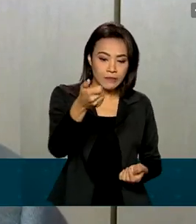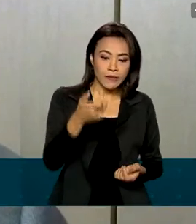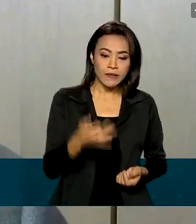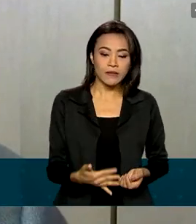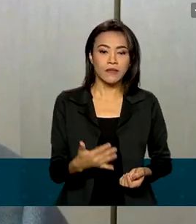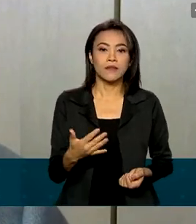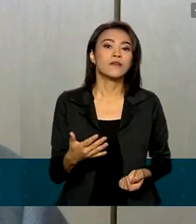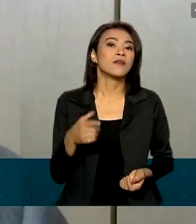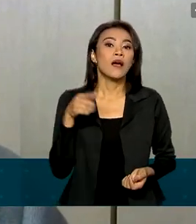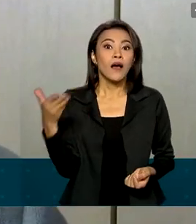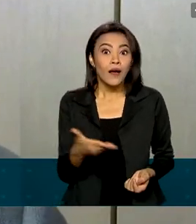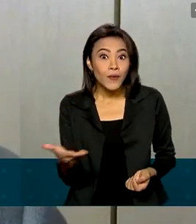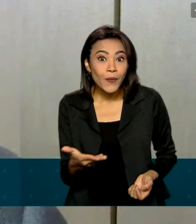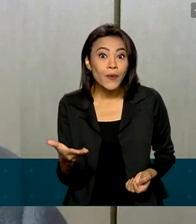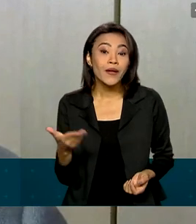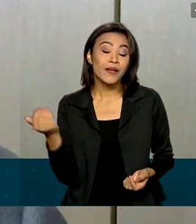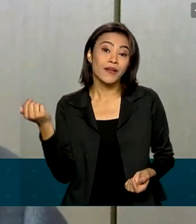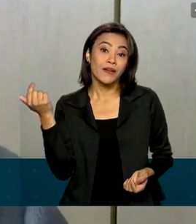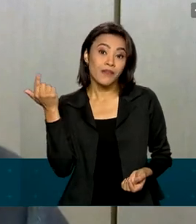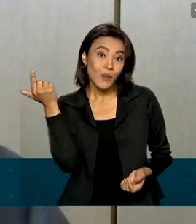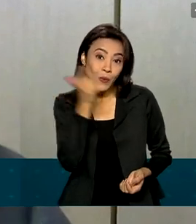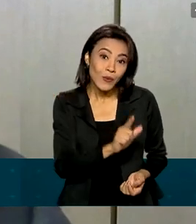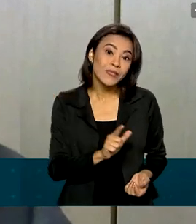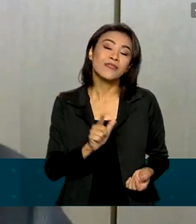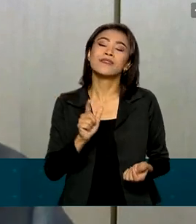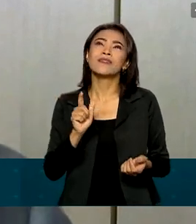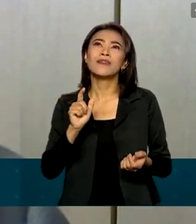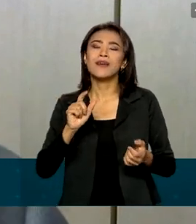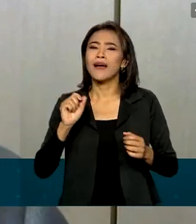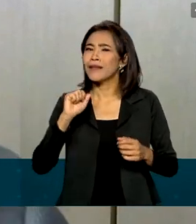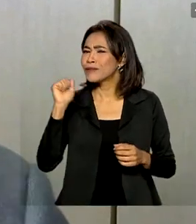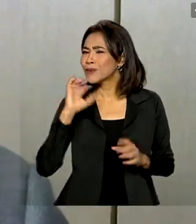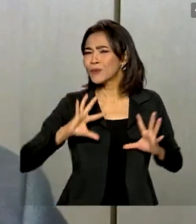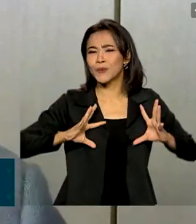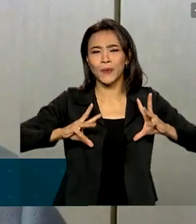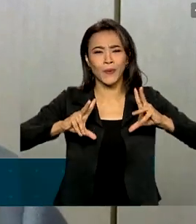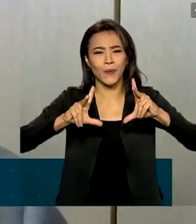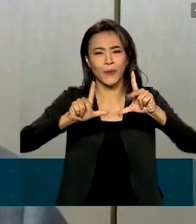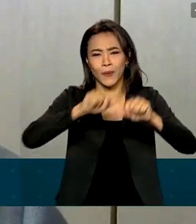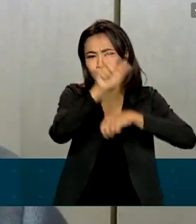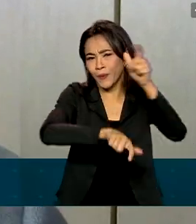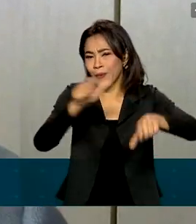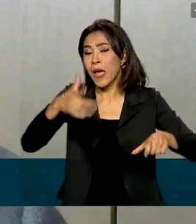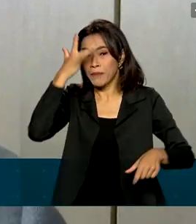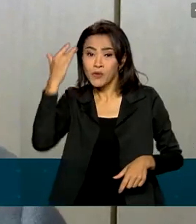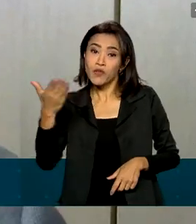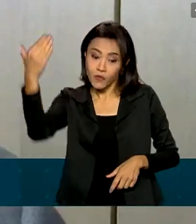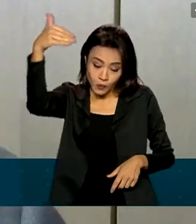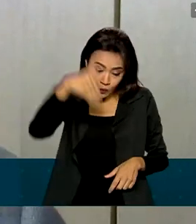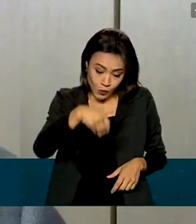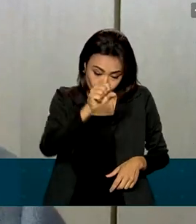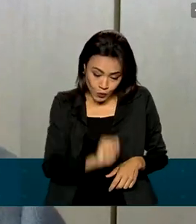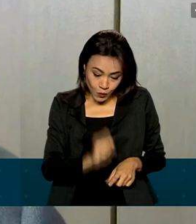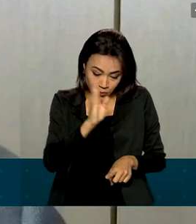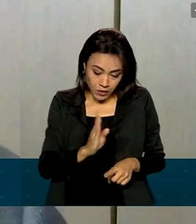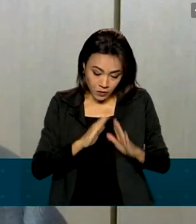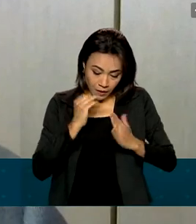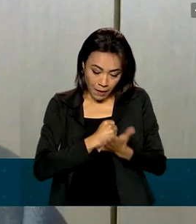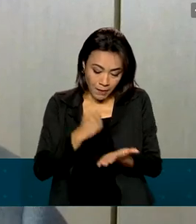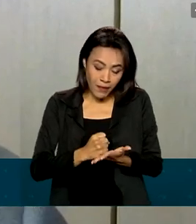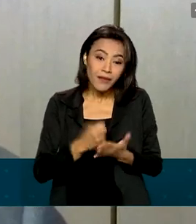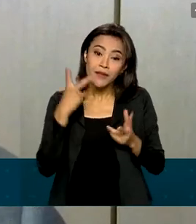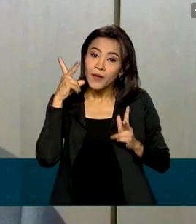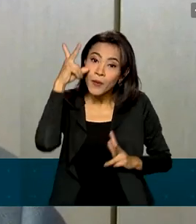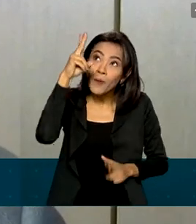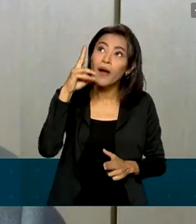ao alcance, passa a ser nacional. Então, a pessoa que vai a um cartório do sul do Brasil vai encontrar o mesmo procedimento a um cartório no